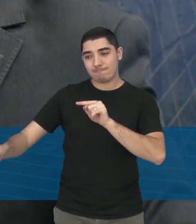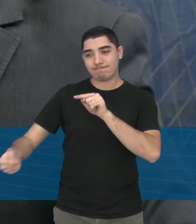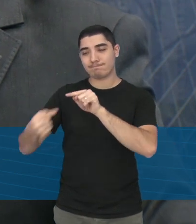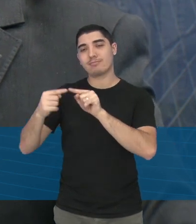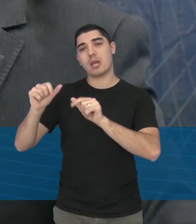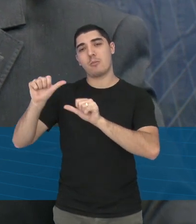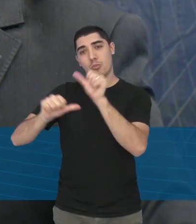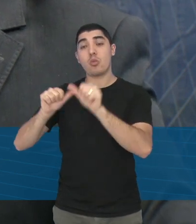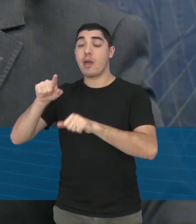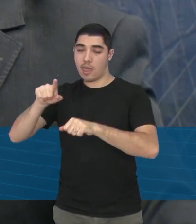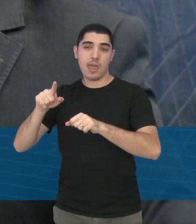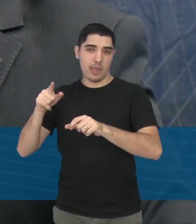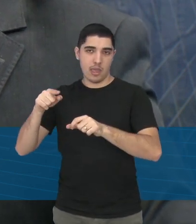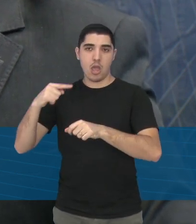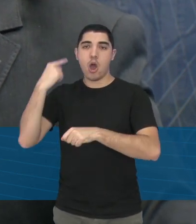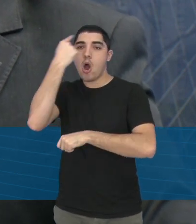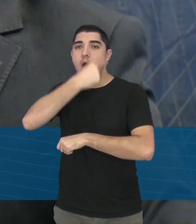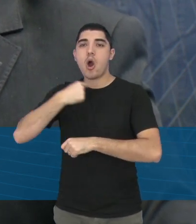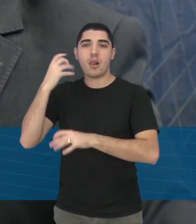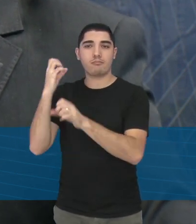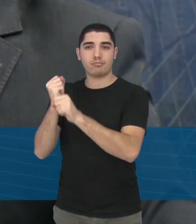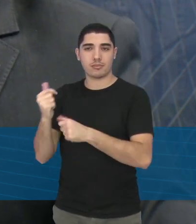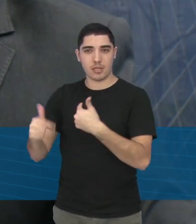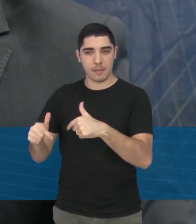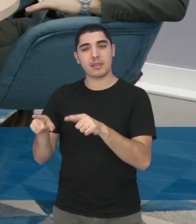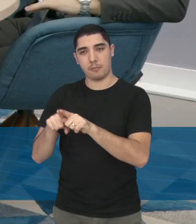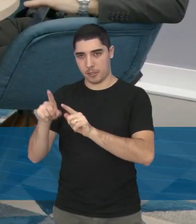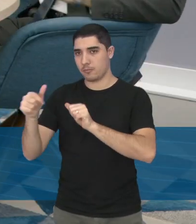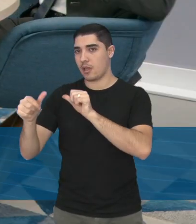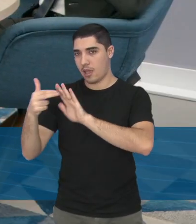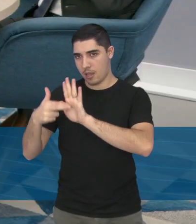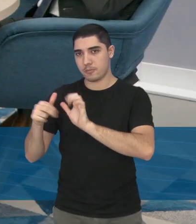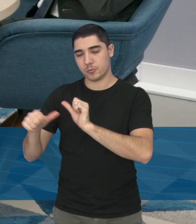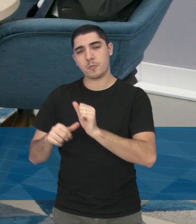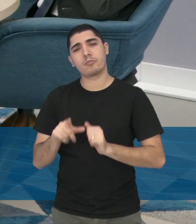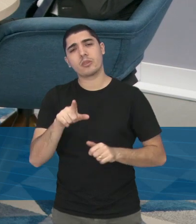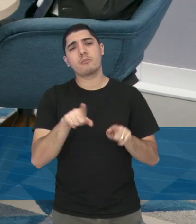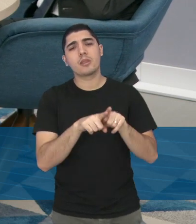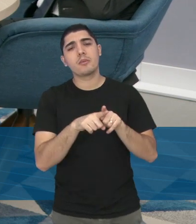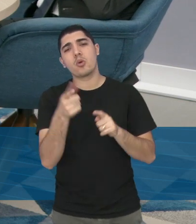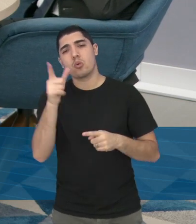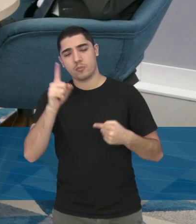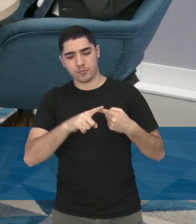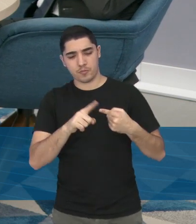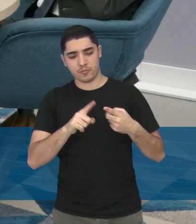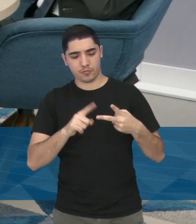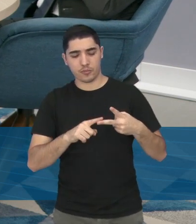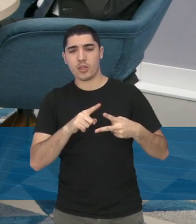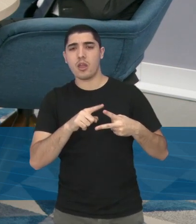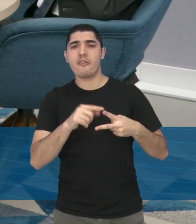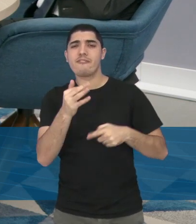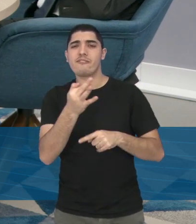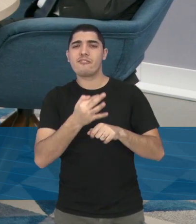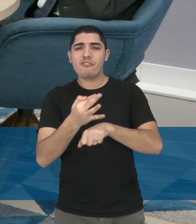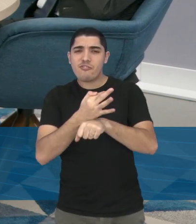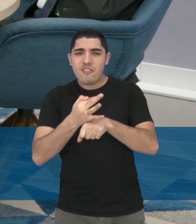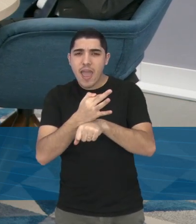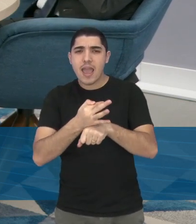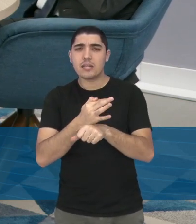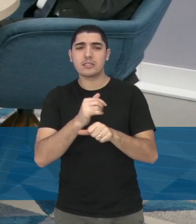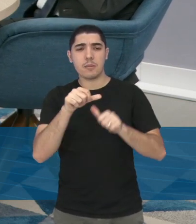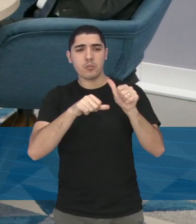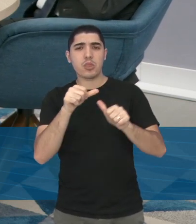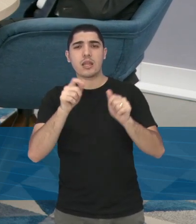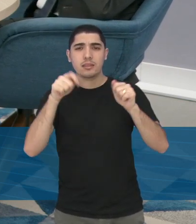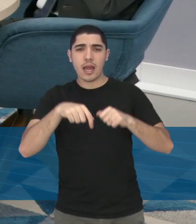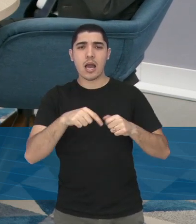essa reforma foi o banco de horas. Aí, outros dois pontos. Férias, ser dividida em 2, 3 vezes,